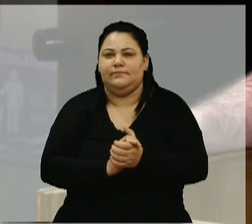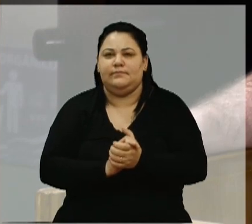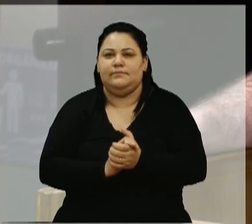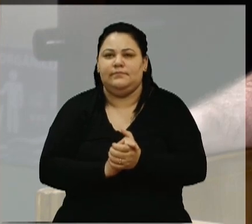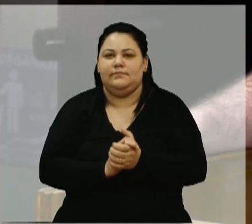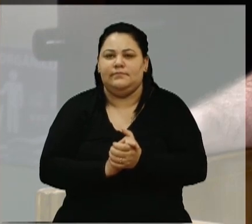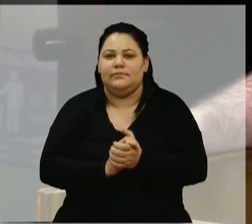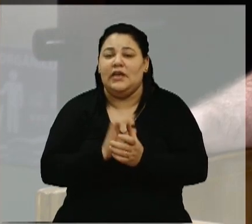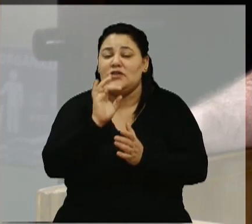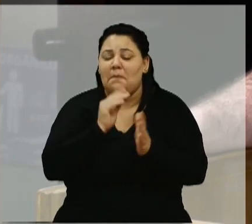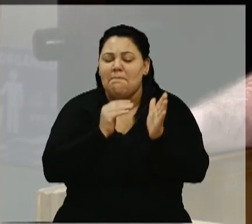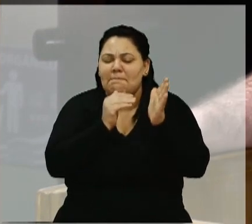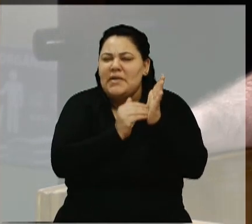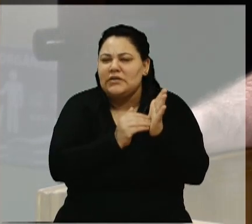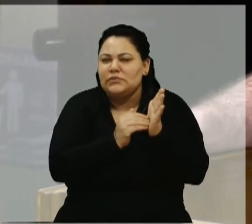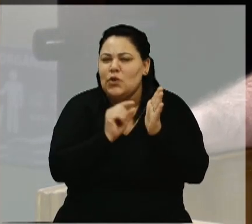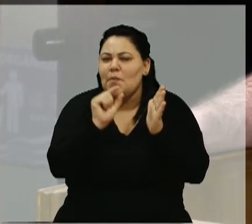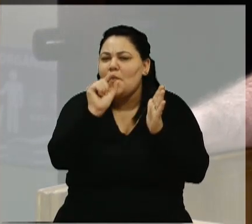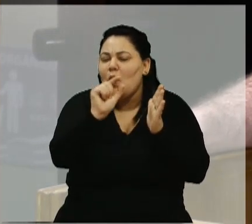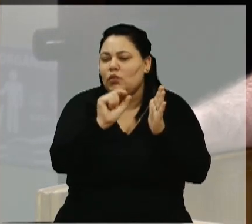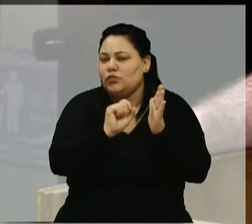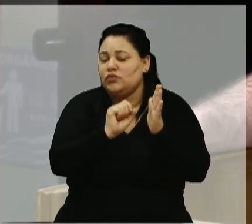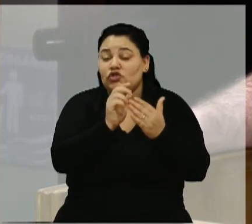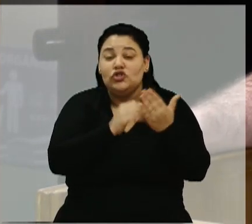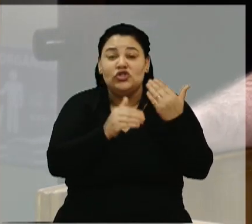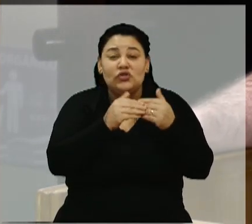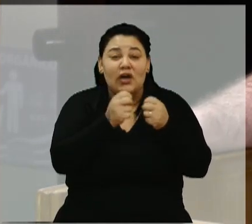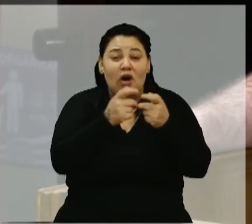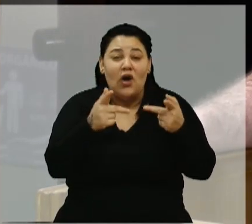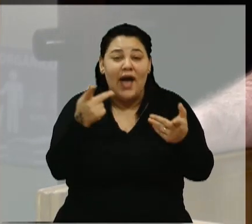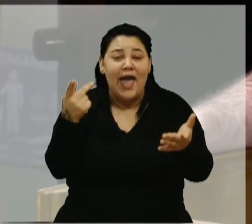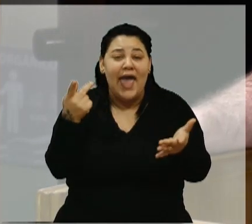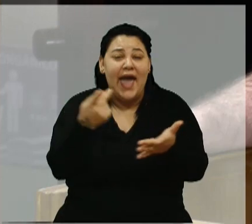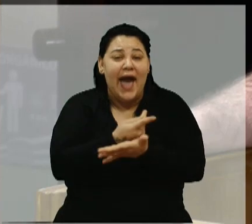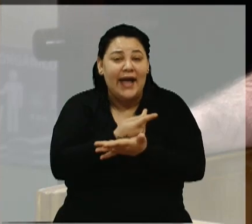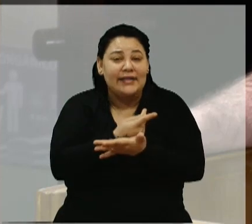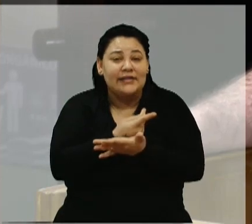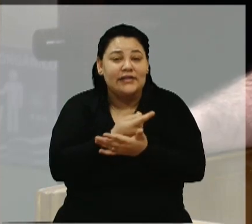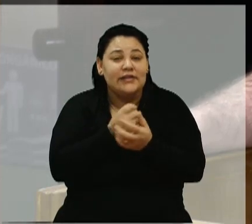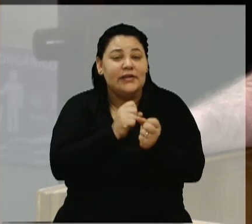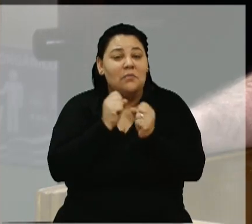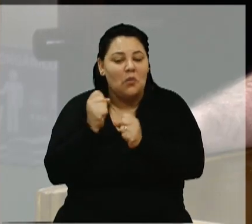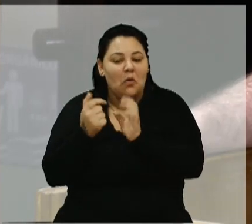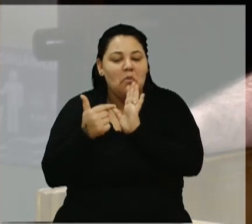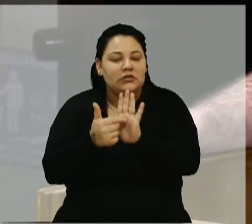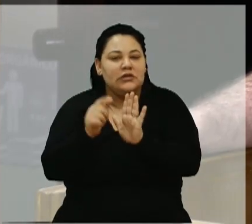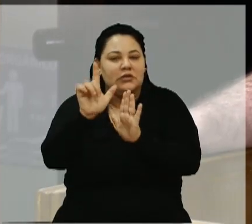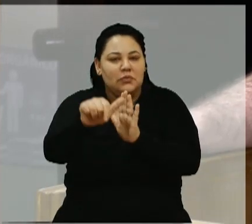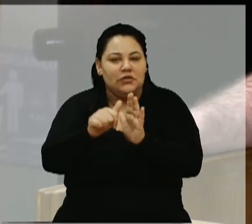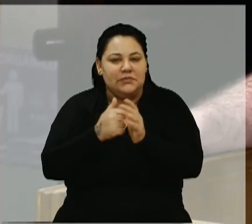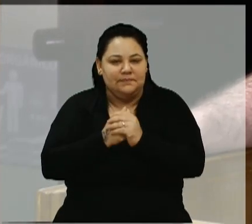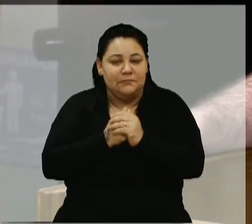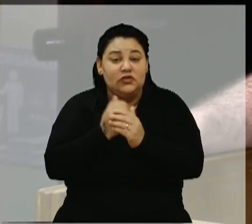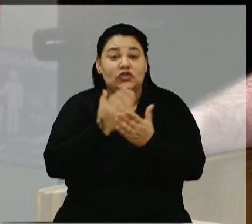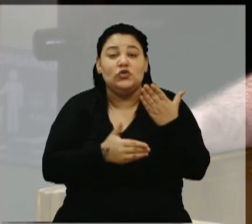É só o mínimo do mínimo de todas as barbáries que estão por vir. De todos os